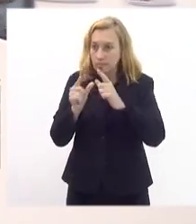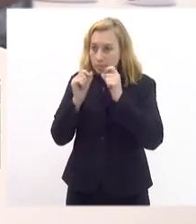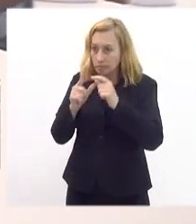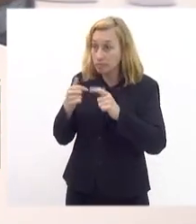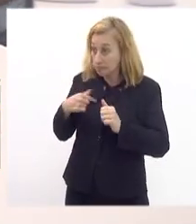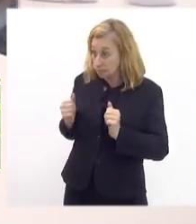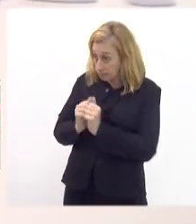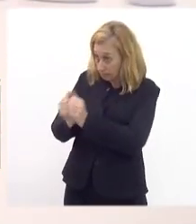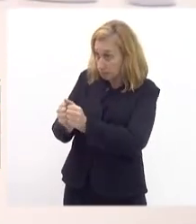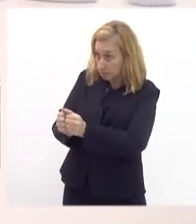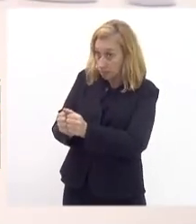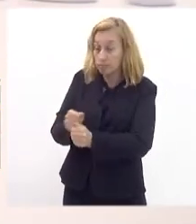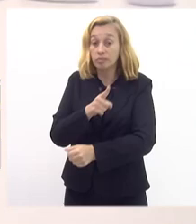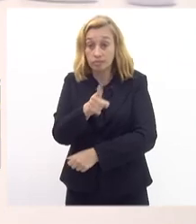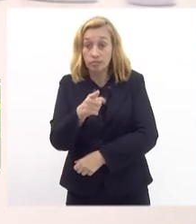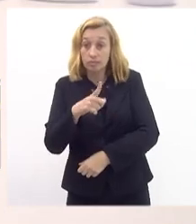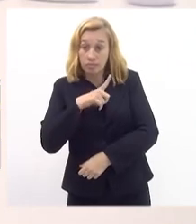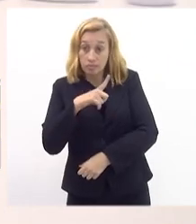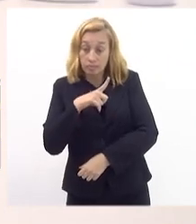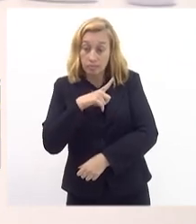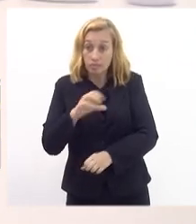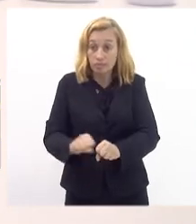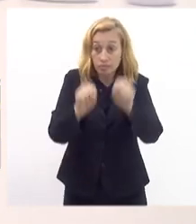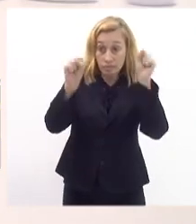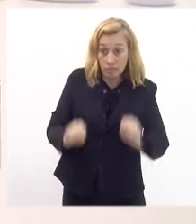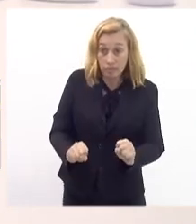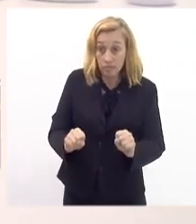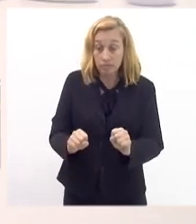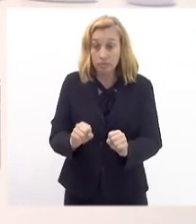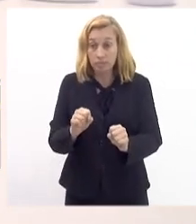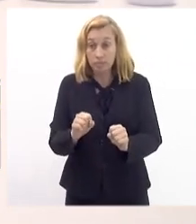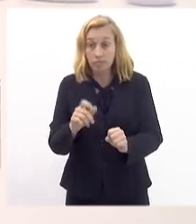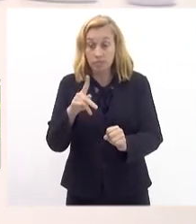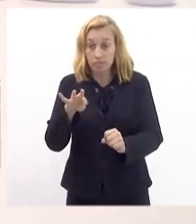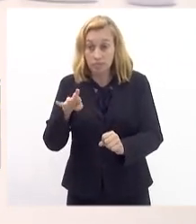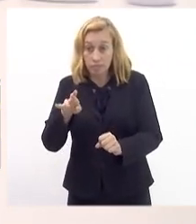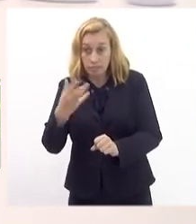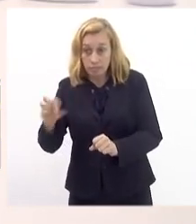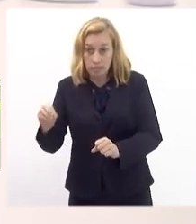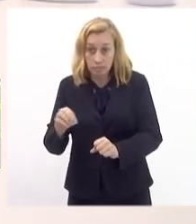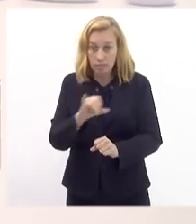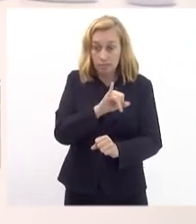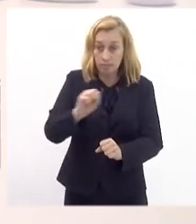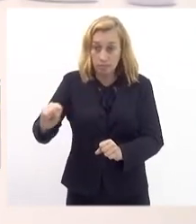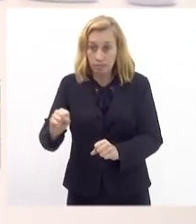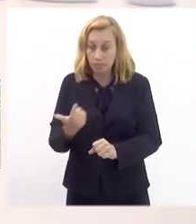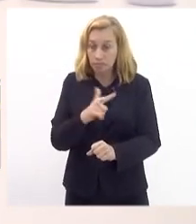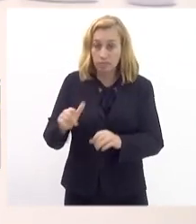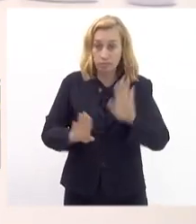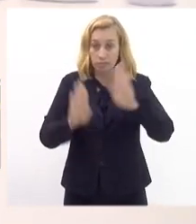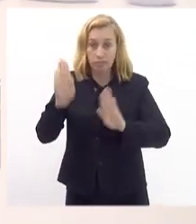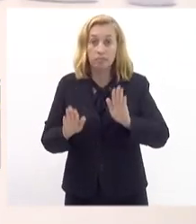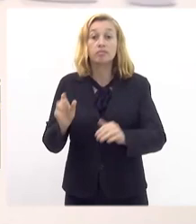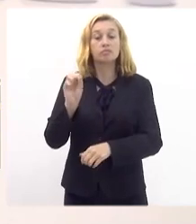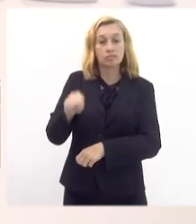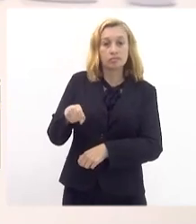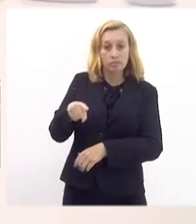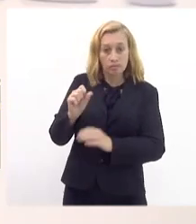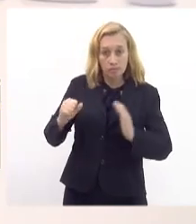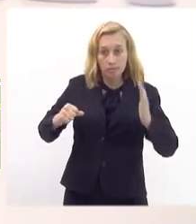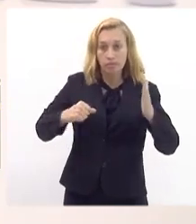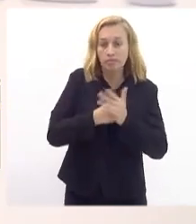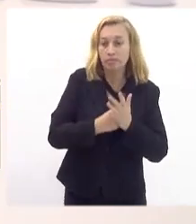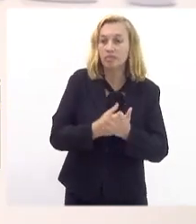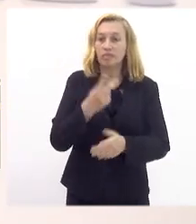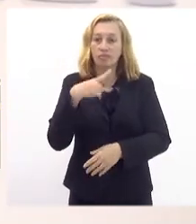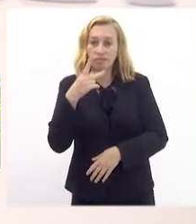eu tô aliado quando você tem o sistema de importação de minério da Vale e da CSN e intensa até hoje isso sim impactante